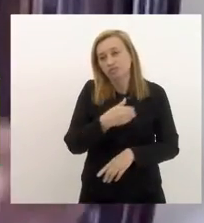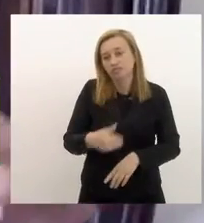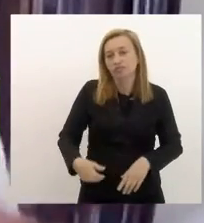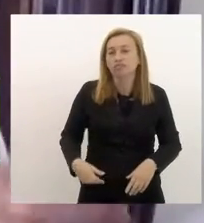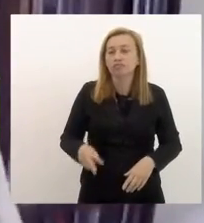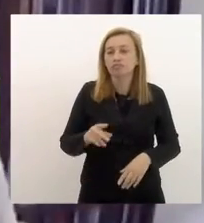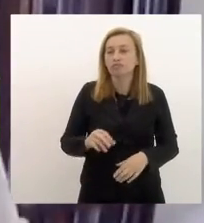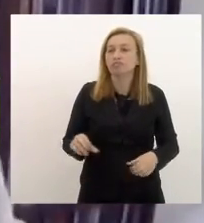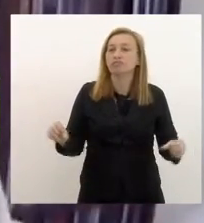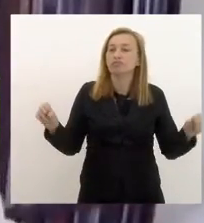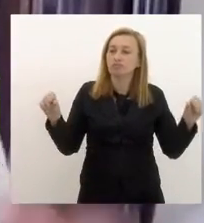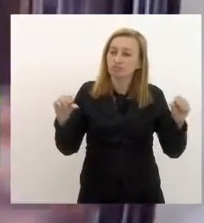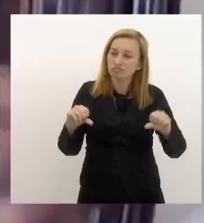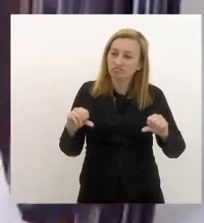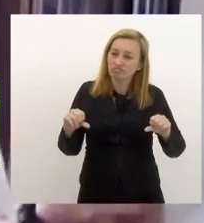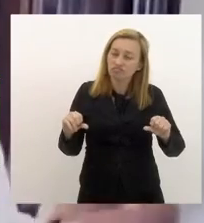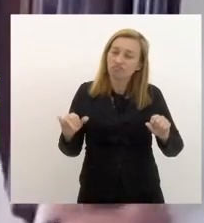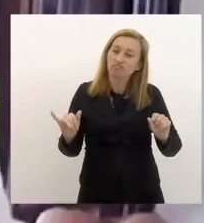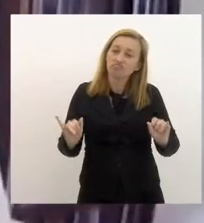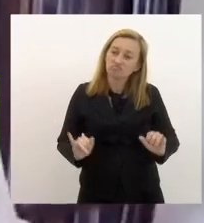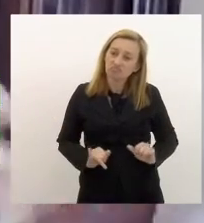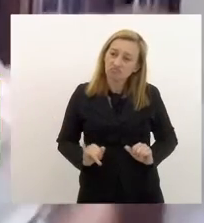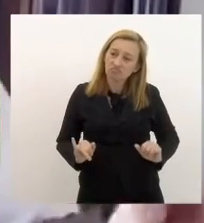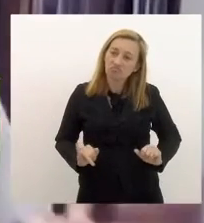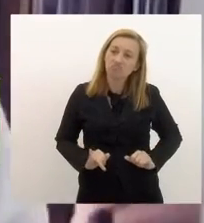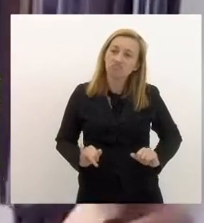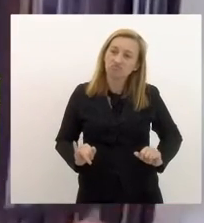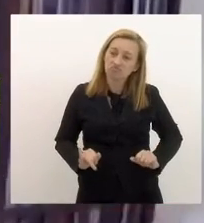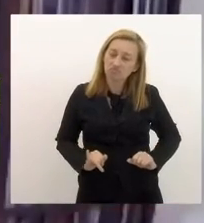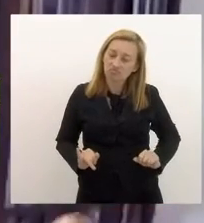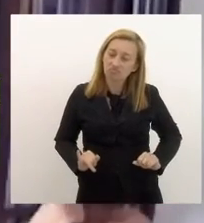sendo tratado